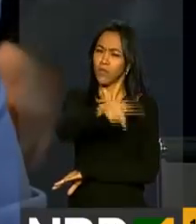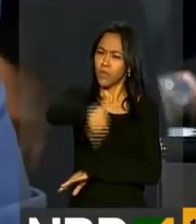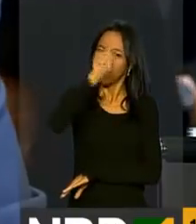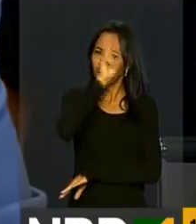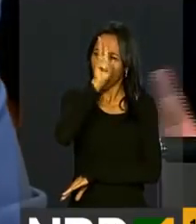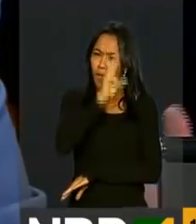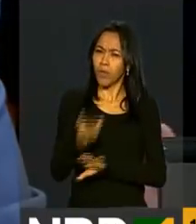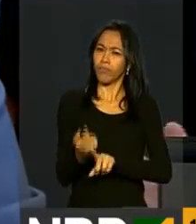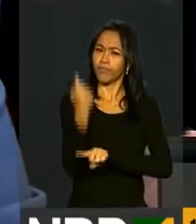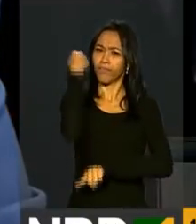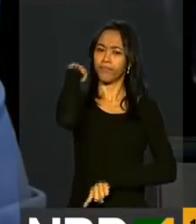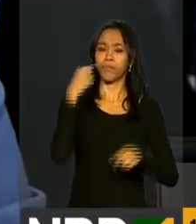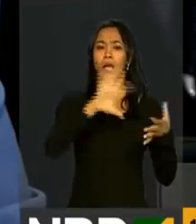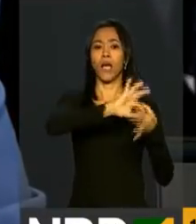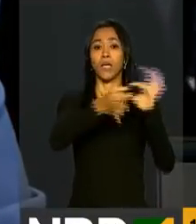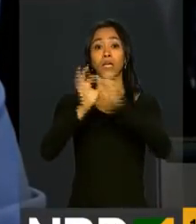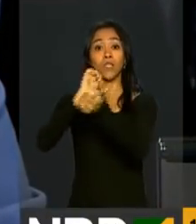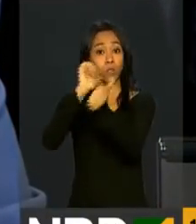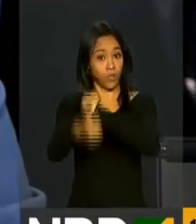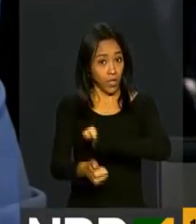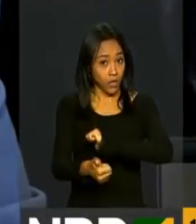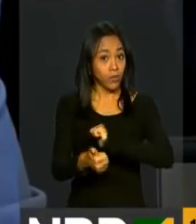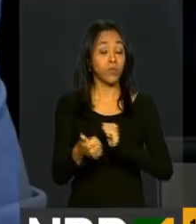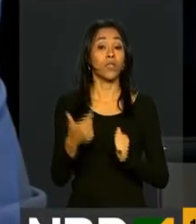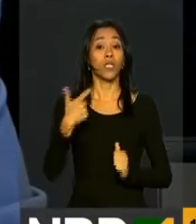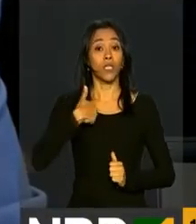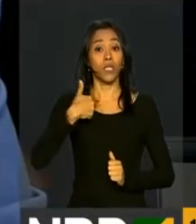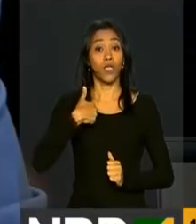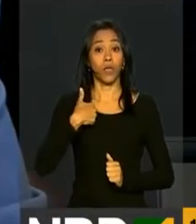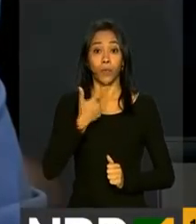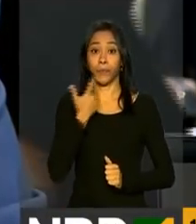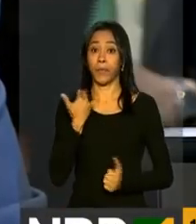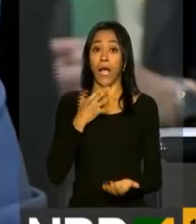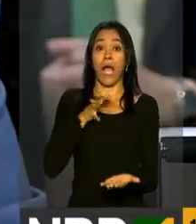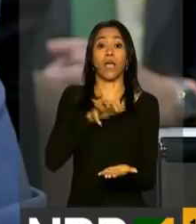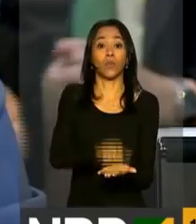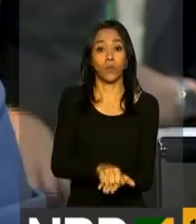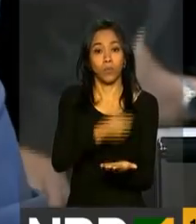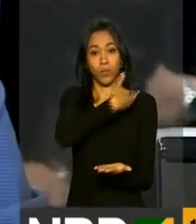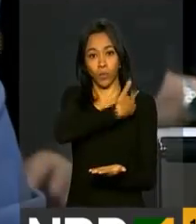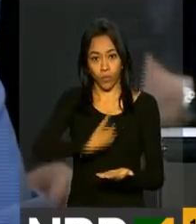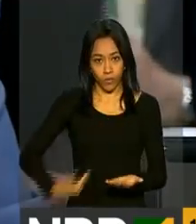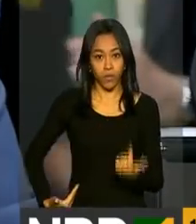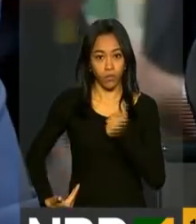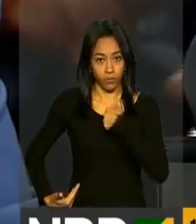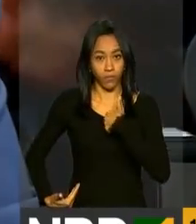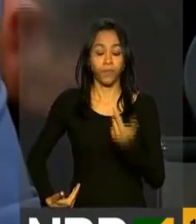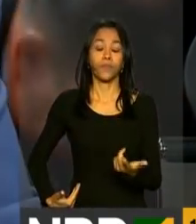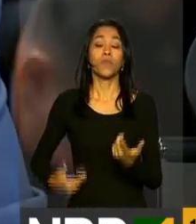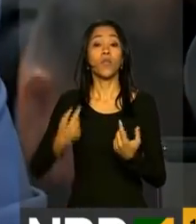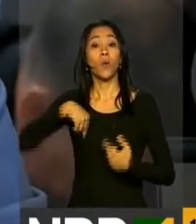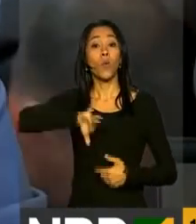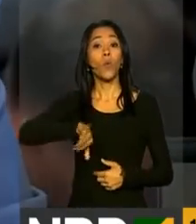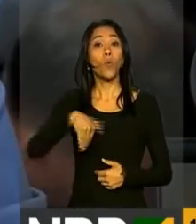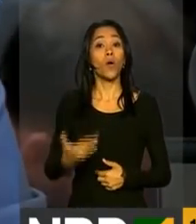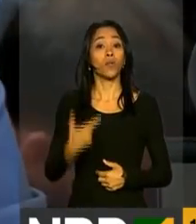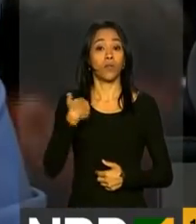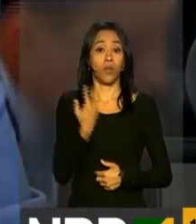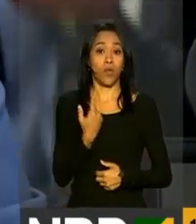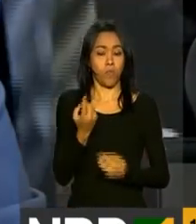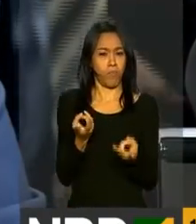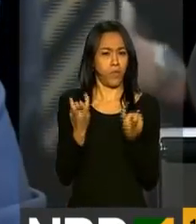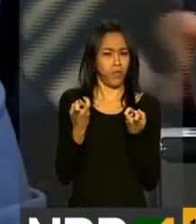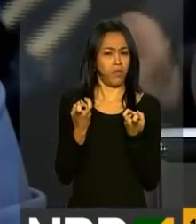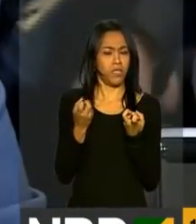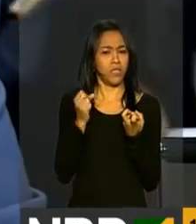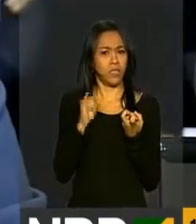olimpíadas eu havia acabado de assumir o governo quando nós verificamos que se nós não a portar a semus